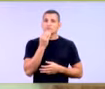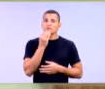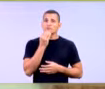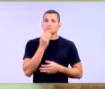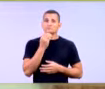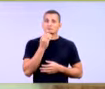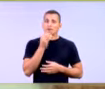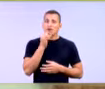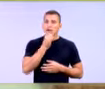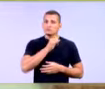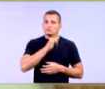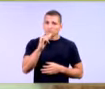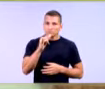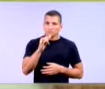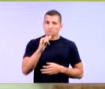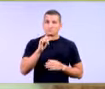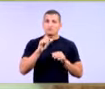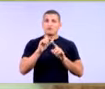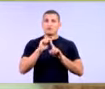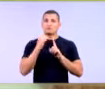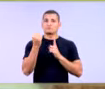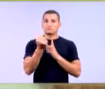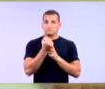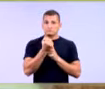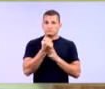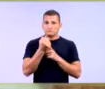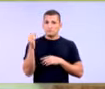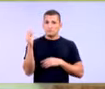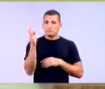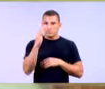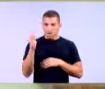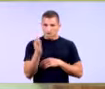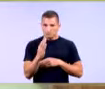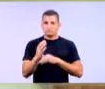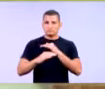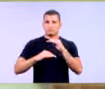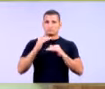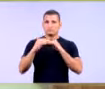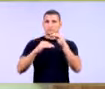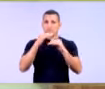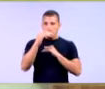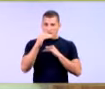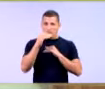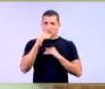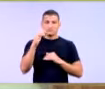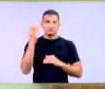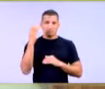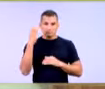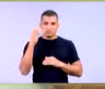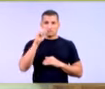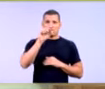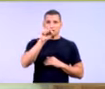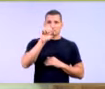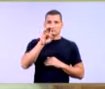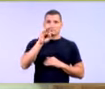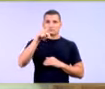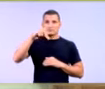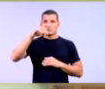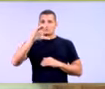vocês que a Sociedade Brasileira para o Progresso da Ciência, SBPC, encontra-se com